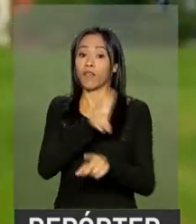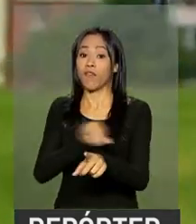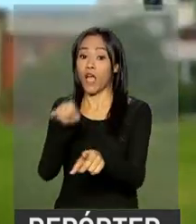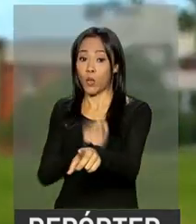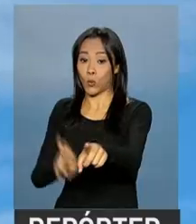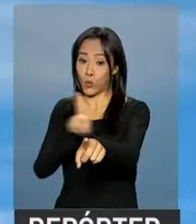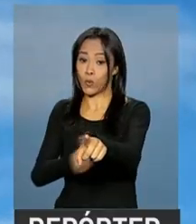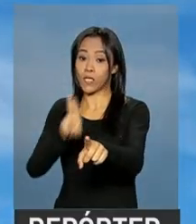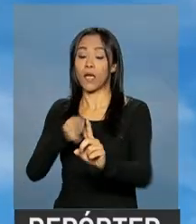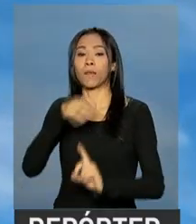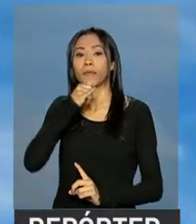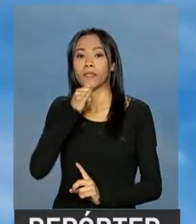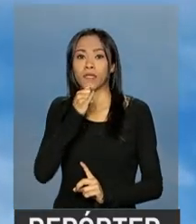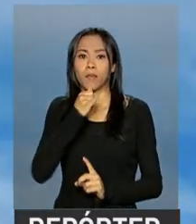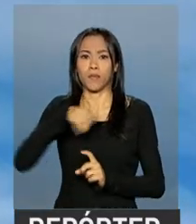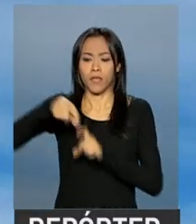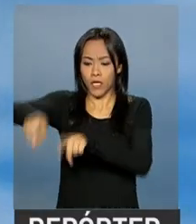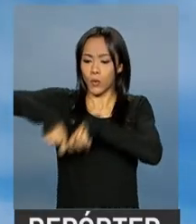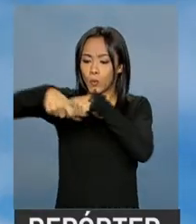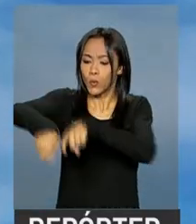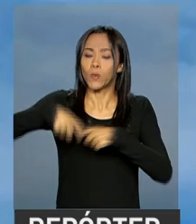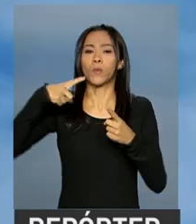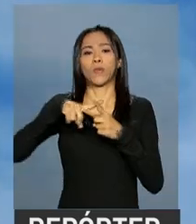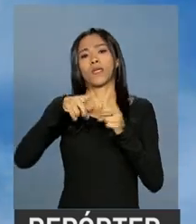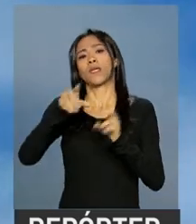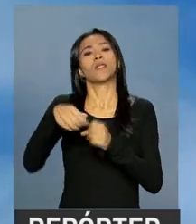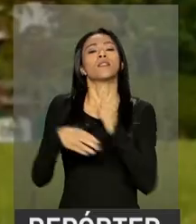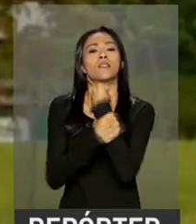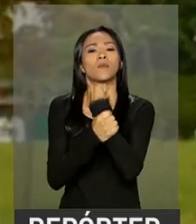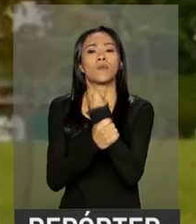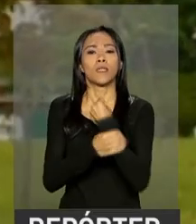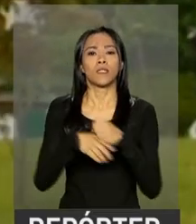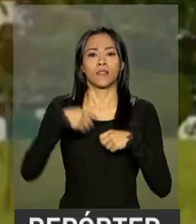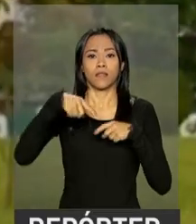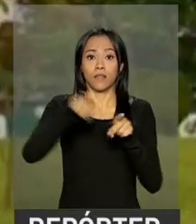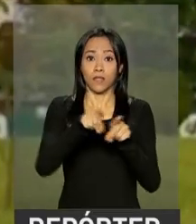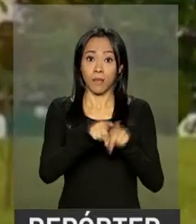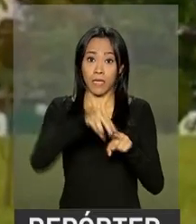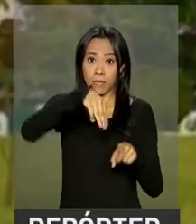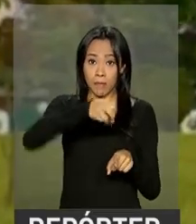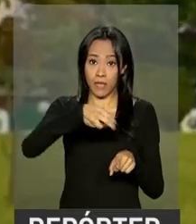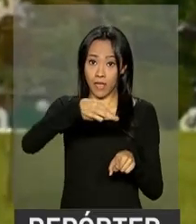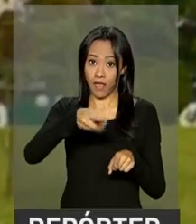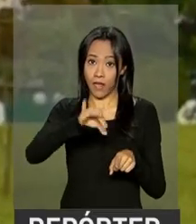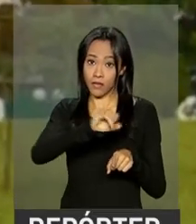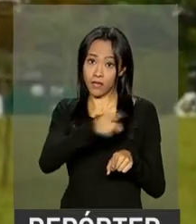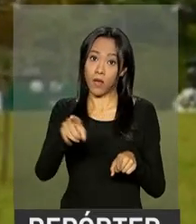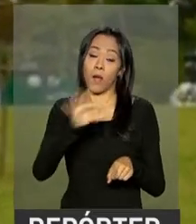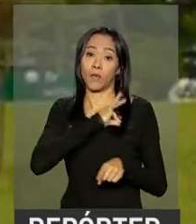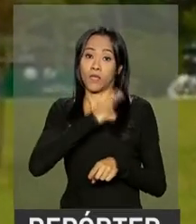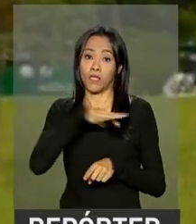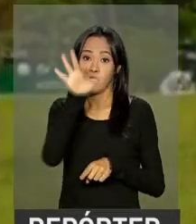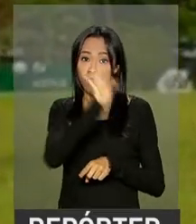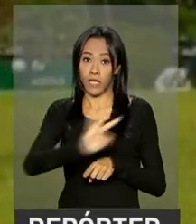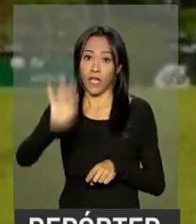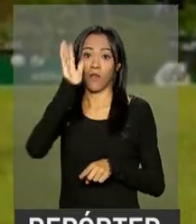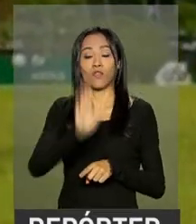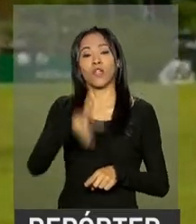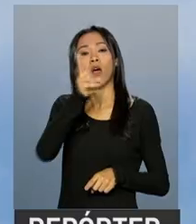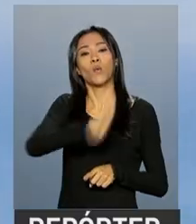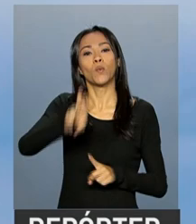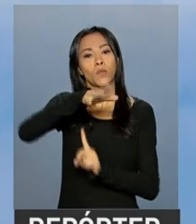aparelhos em áreas como agricultura segurança e mineração a polícia rodoviária federal por exemplo já começou a testar